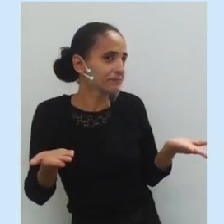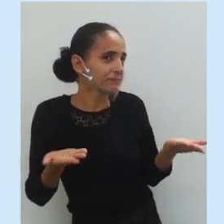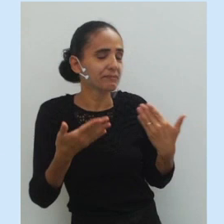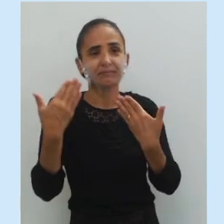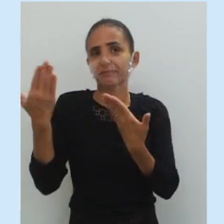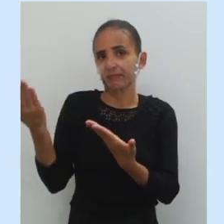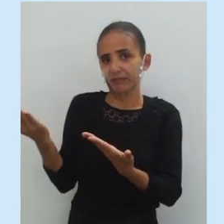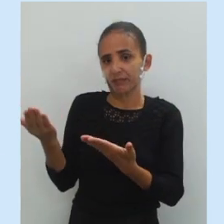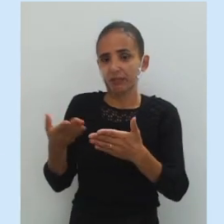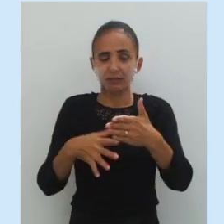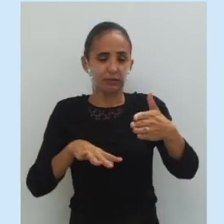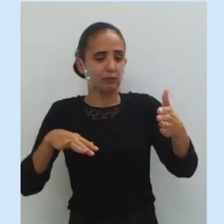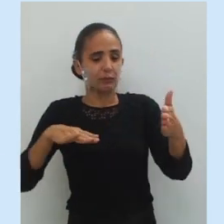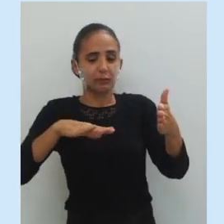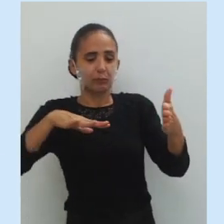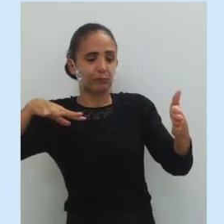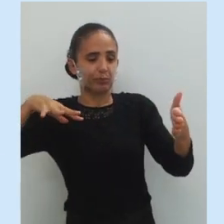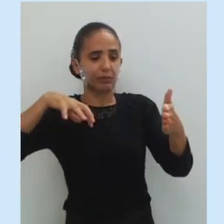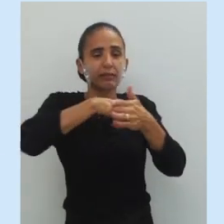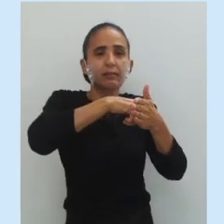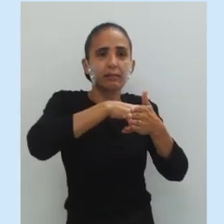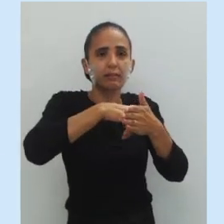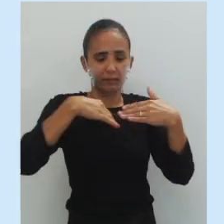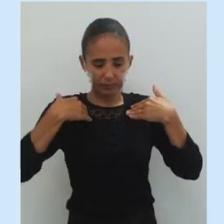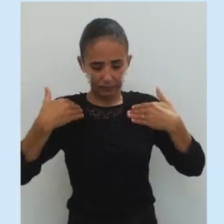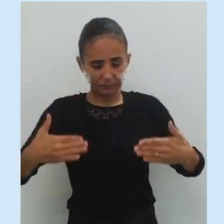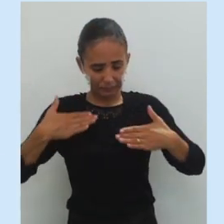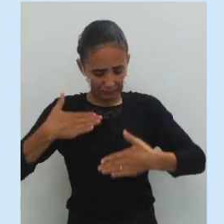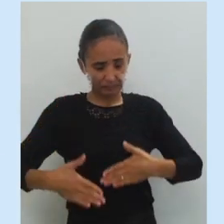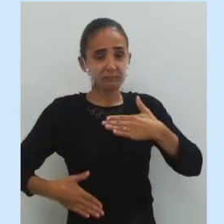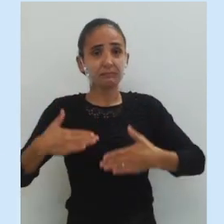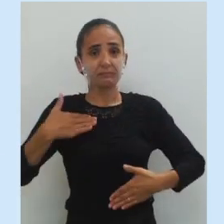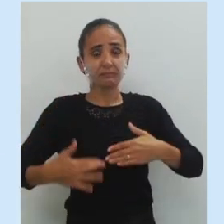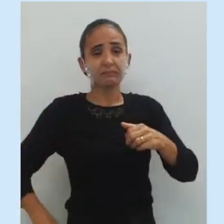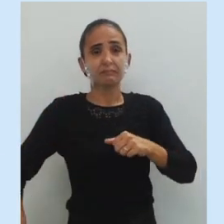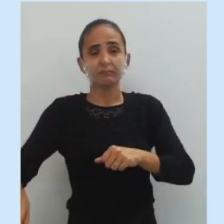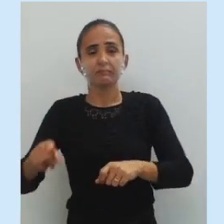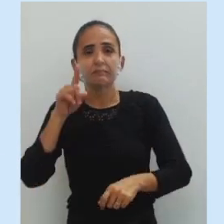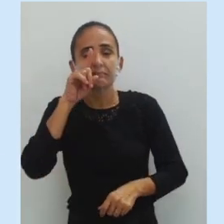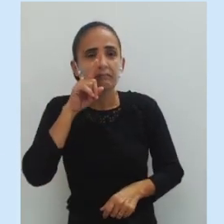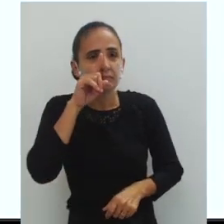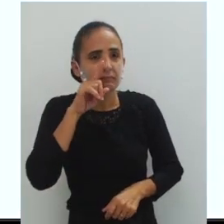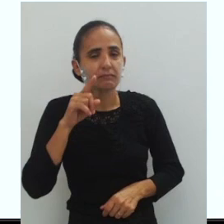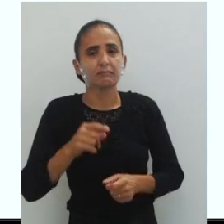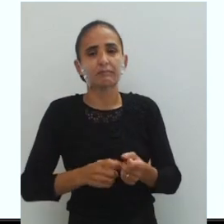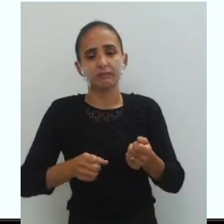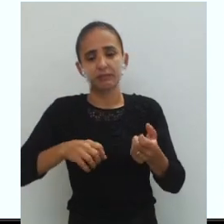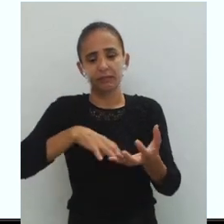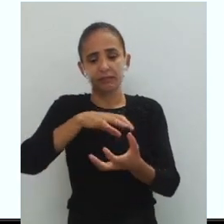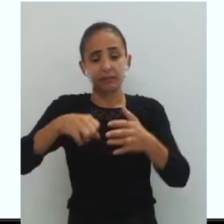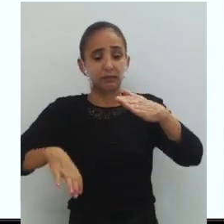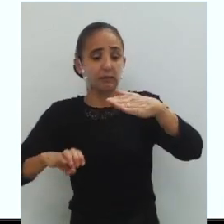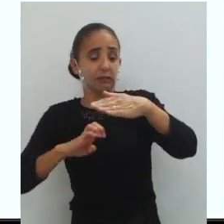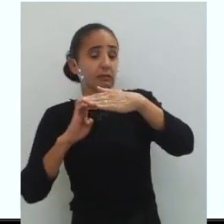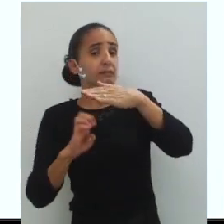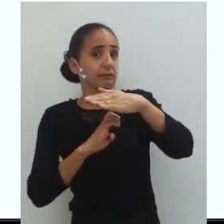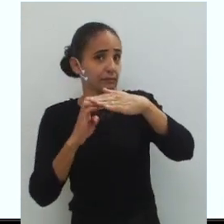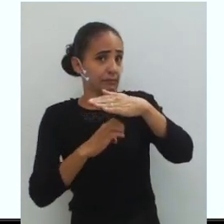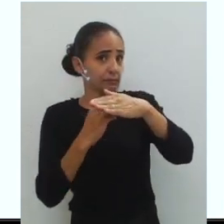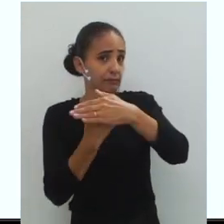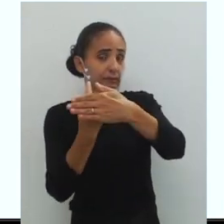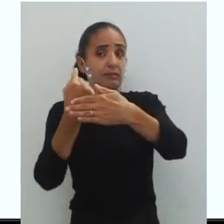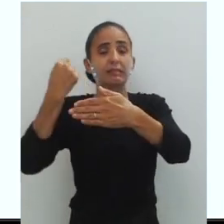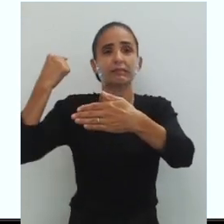se bater, você vai ter um grande risco. Então, as indústrias automobilísticas, elas foram